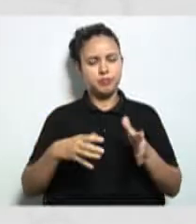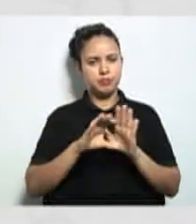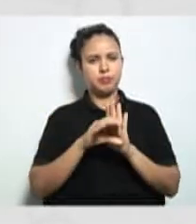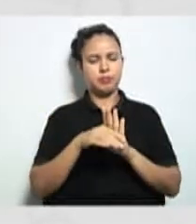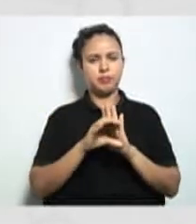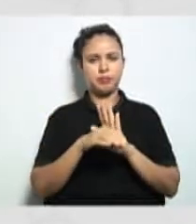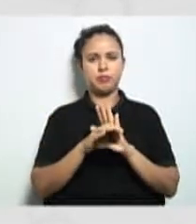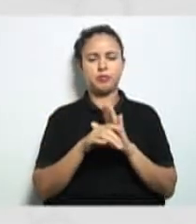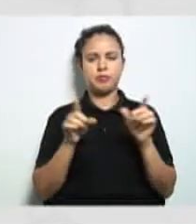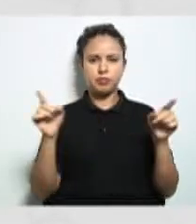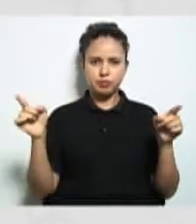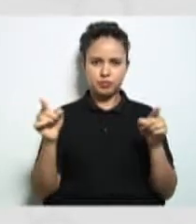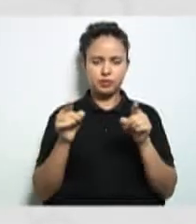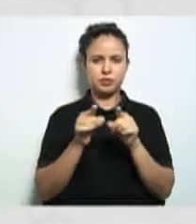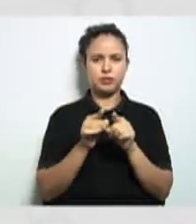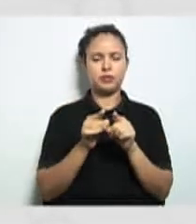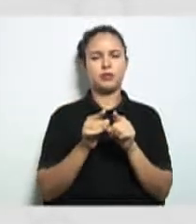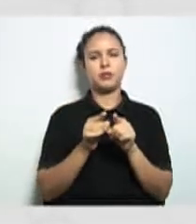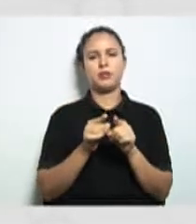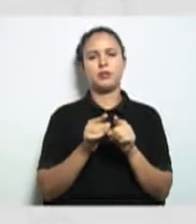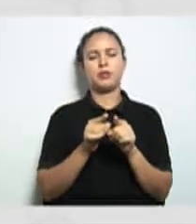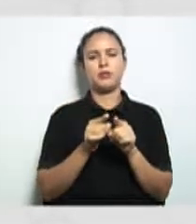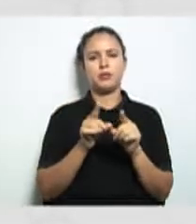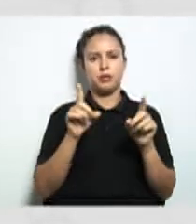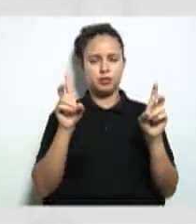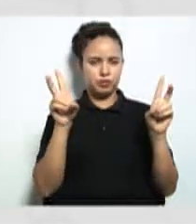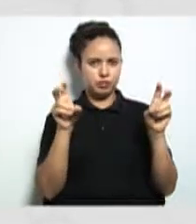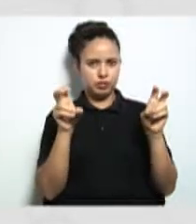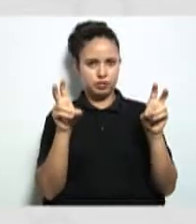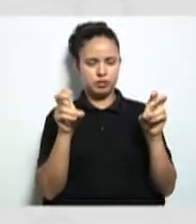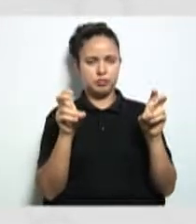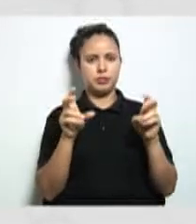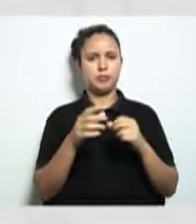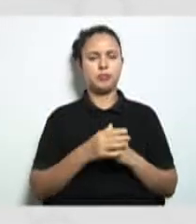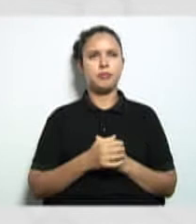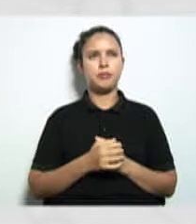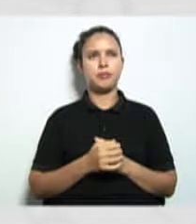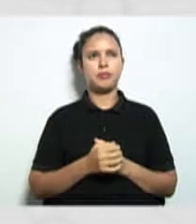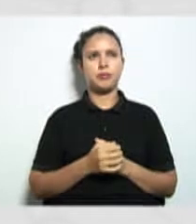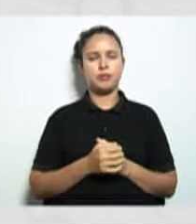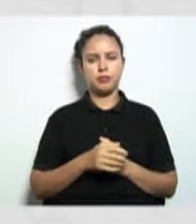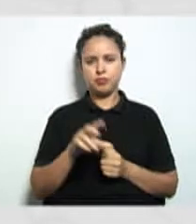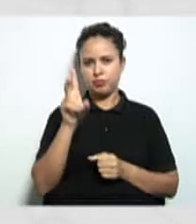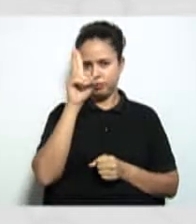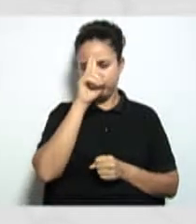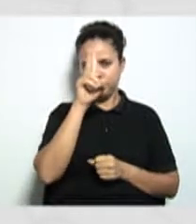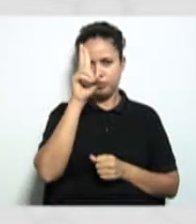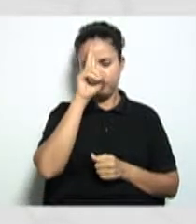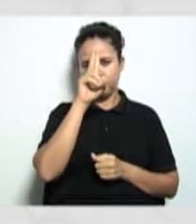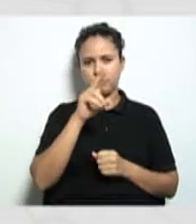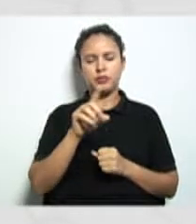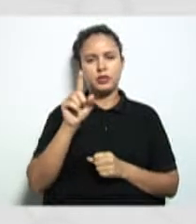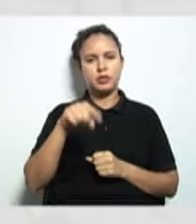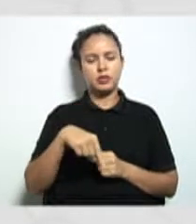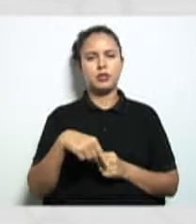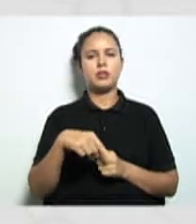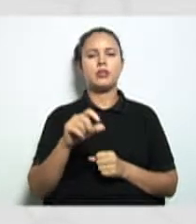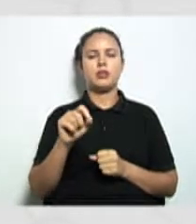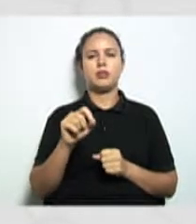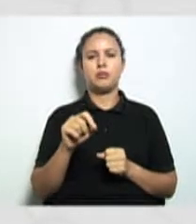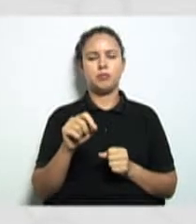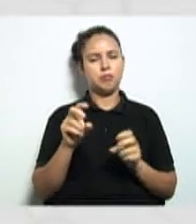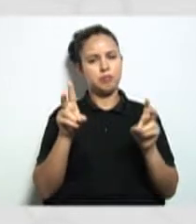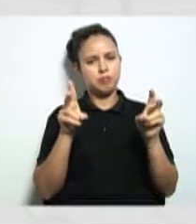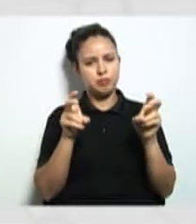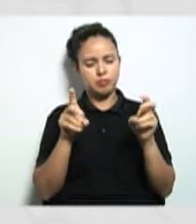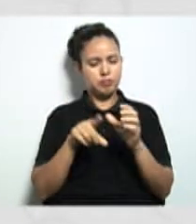uma síntese, né? No caso do tema, professora, vamos lá. Então, relembrando, né? O tema é o assunto a ser pesquisado.